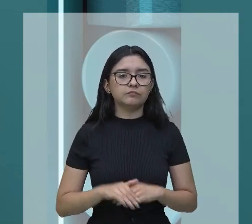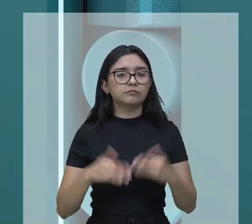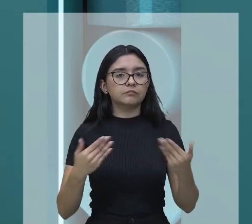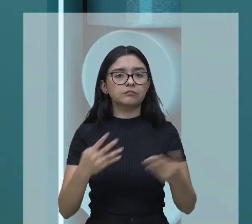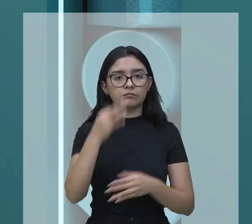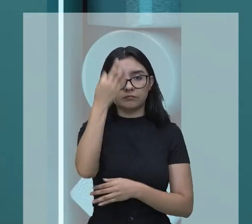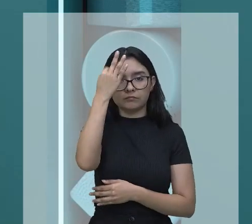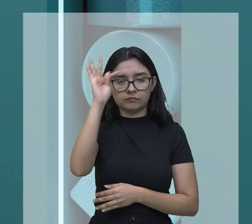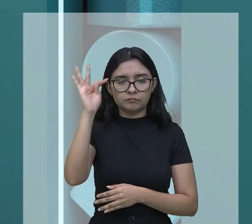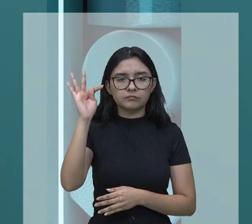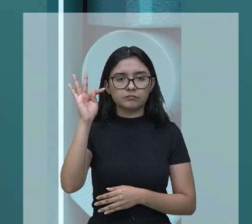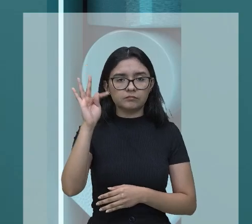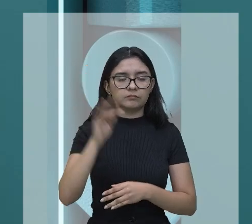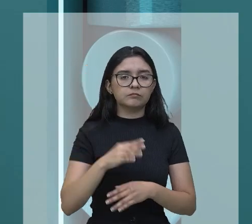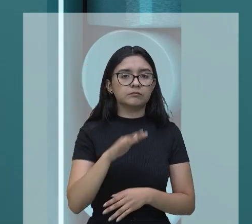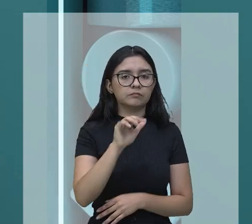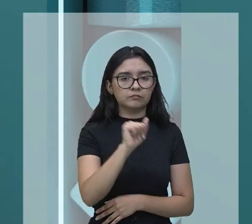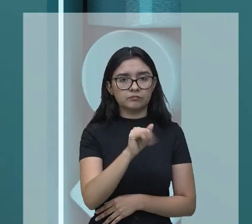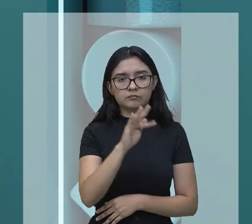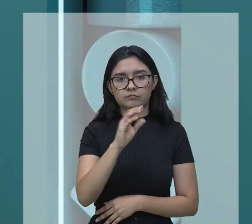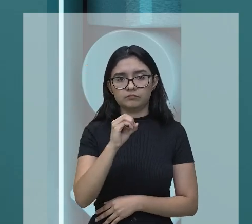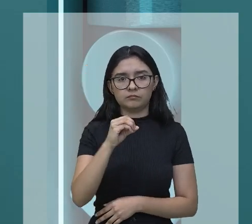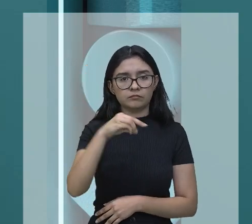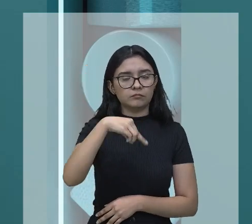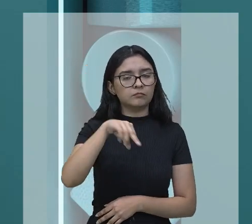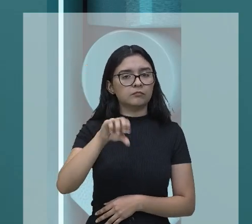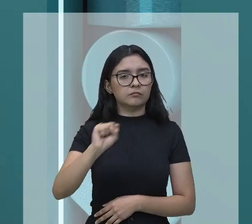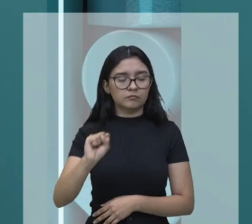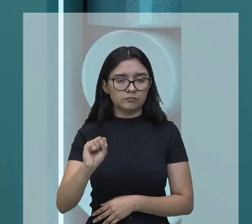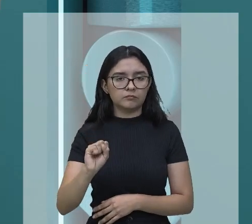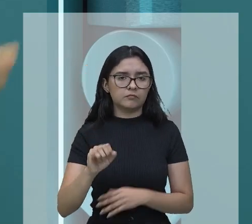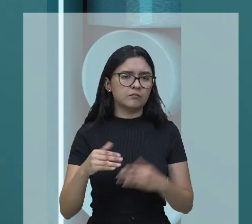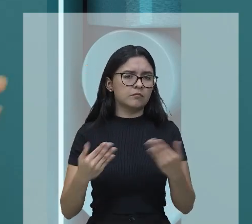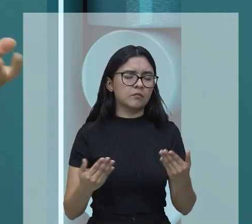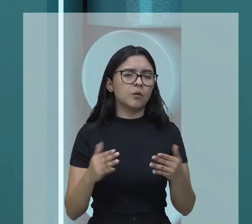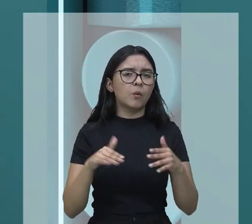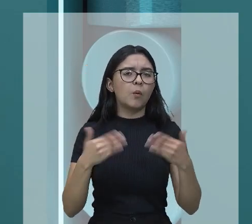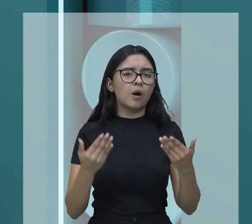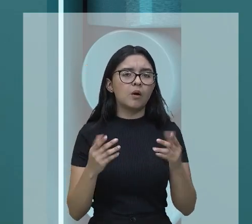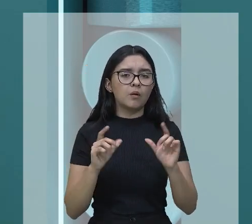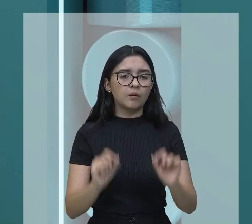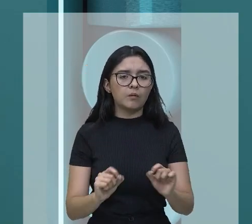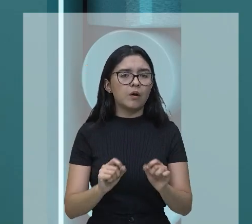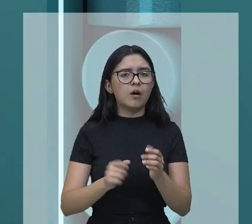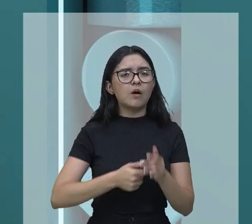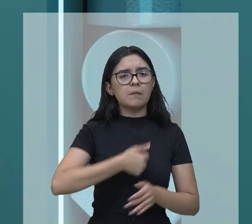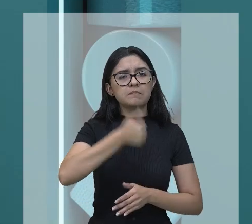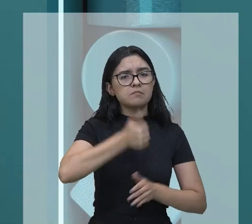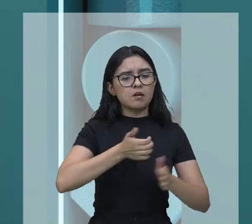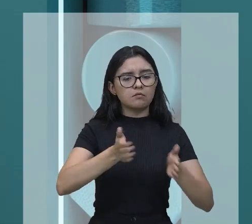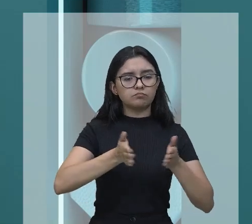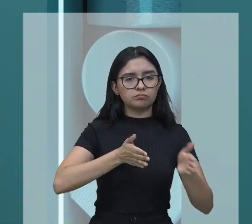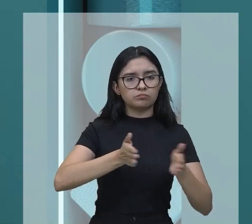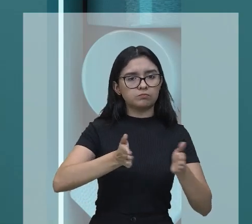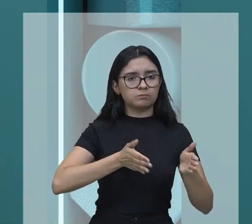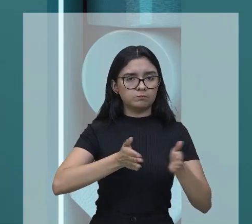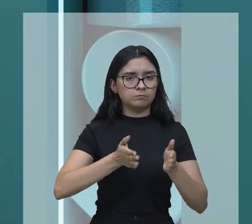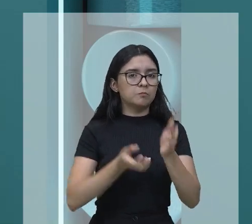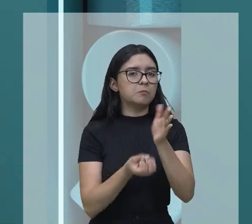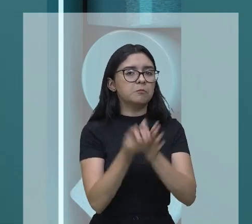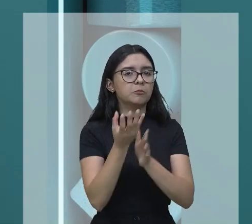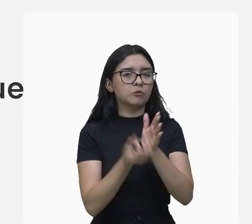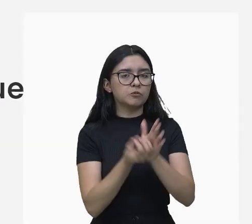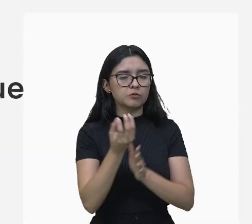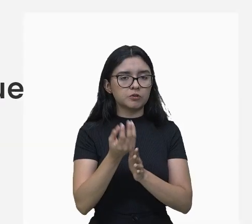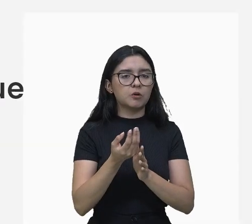teórico Afonso Romano de Santana, ok? Então, qual seria essa primeira fase de produção de